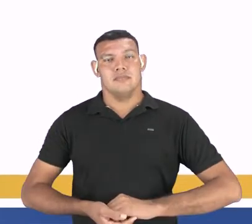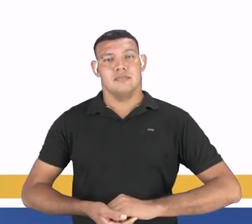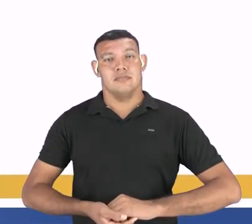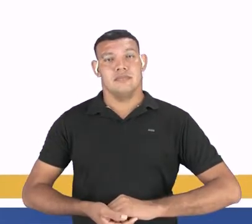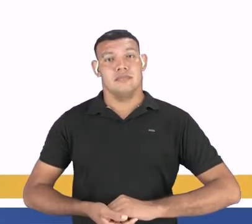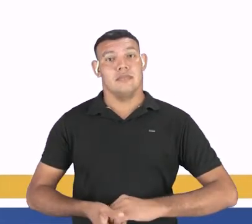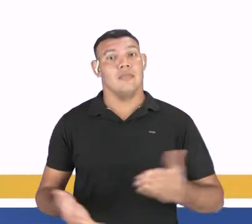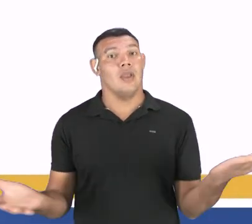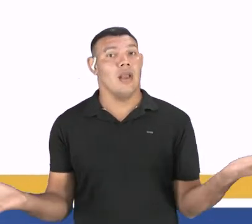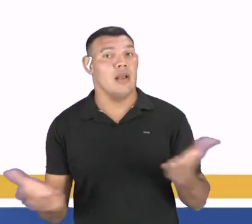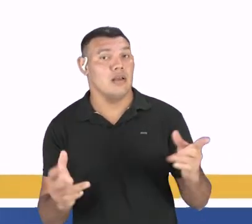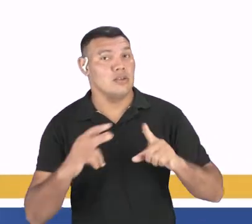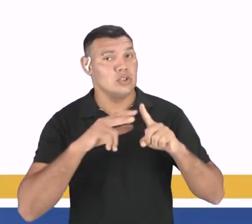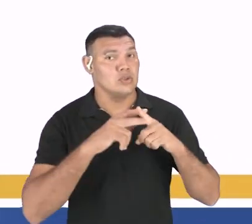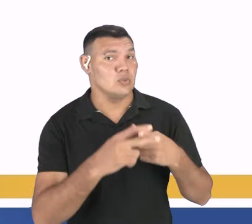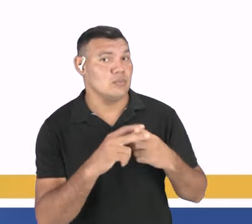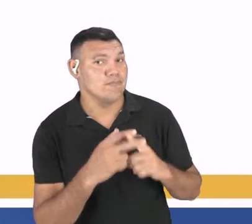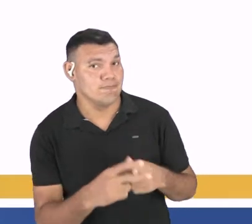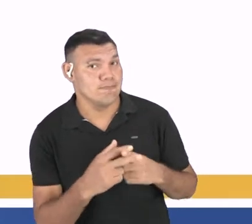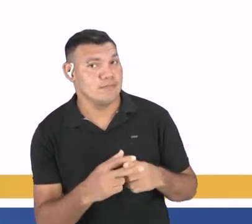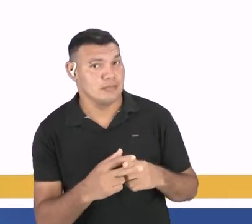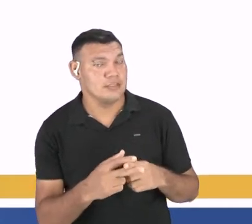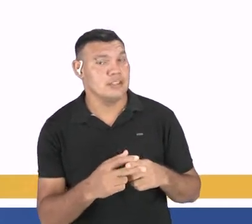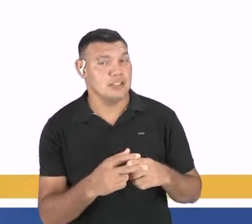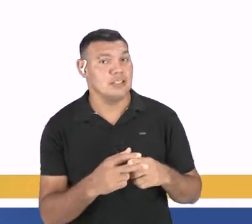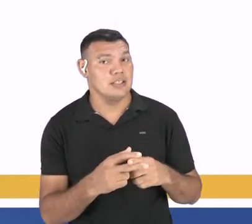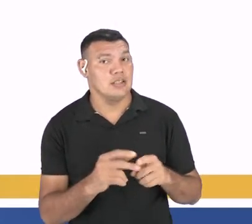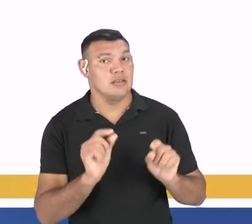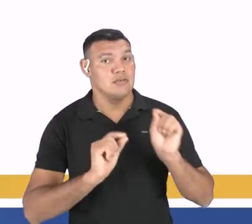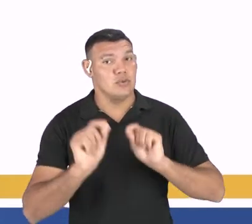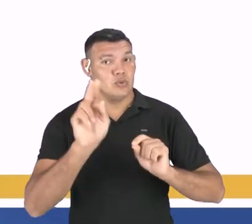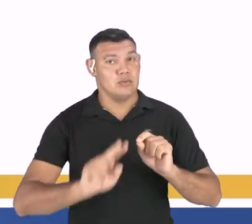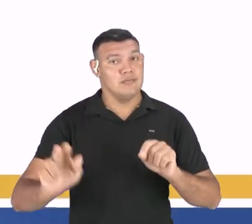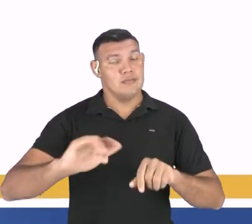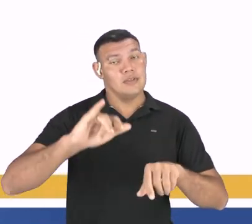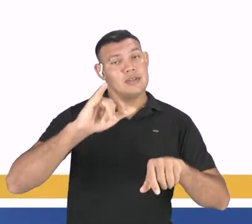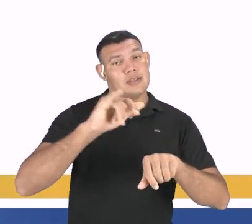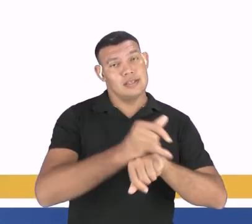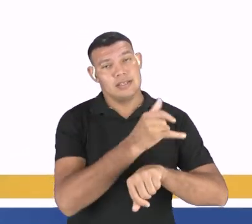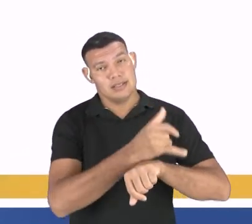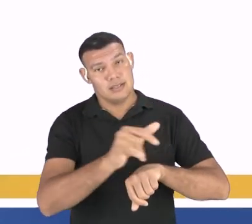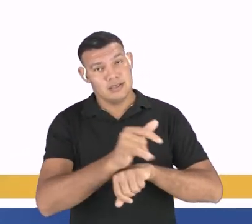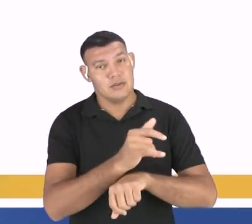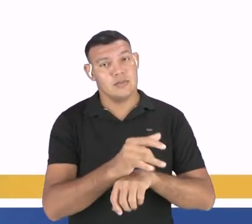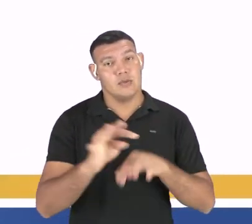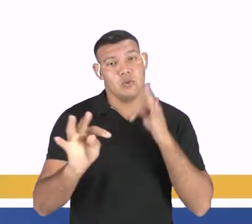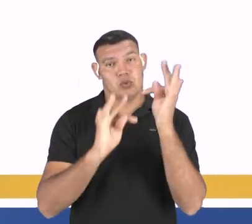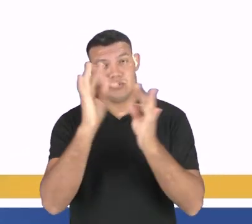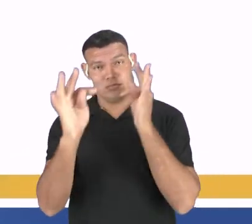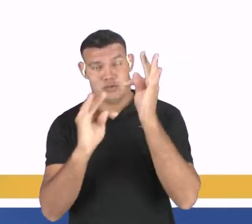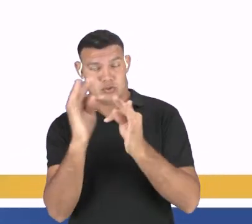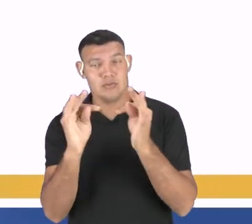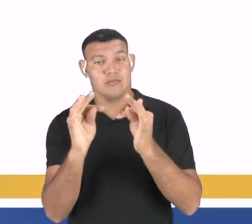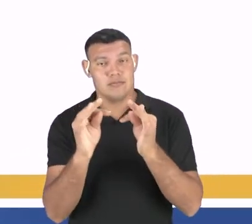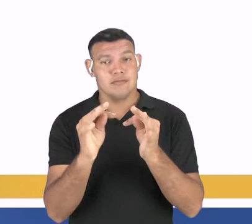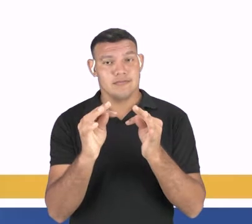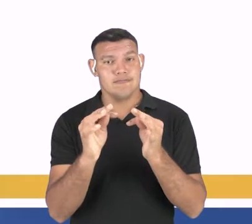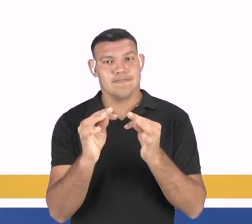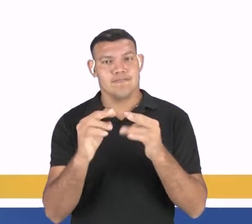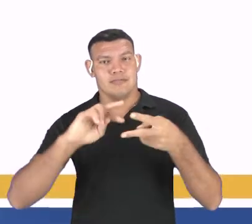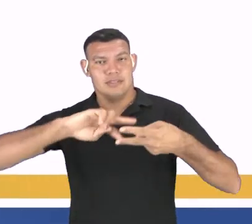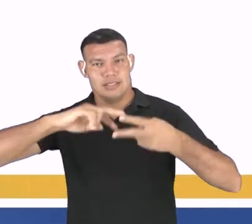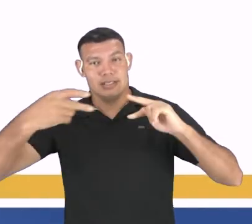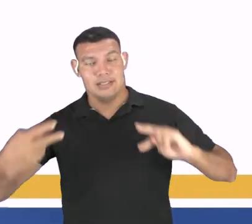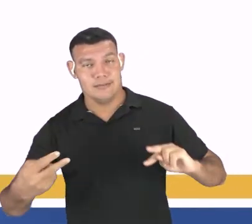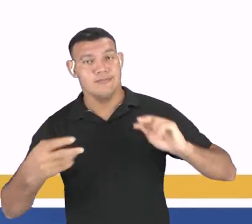Ah tá aqui para você e das Ferramentas da tecnologia do DNA recombinante né ela para a realização da análise do DNA